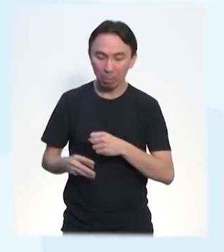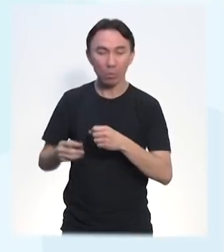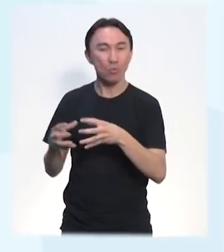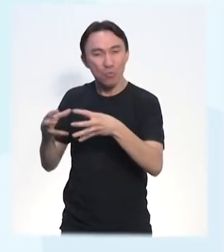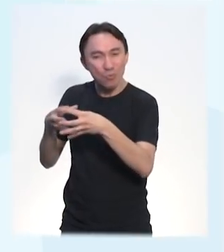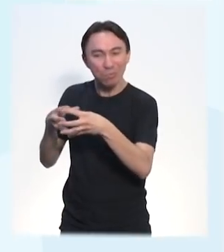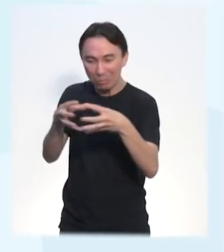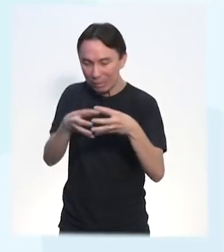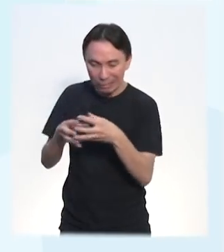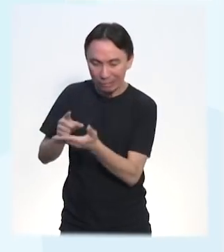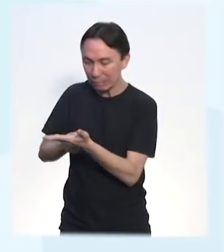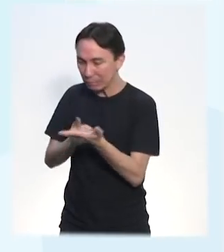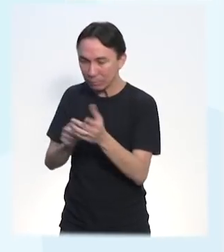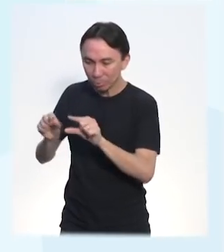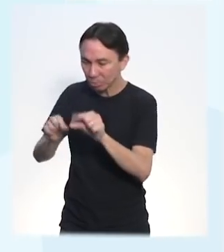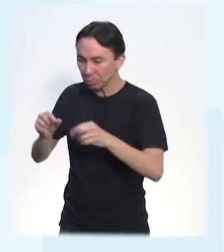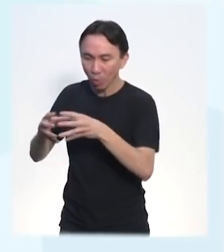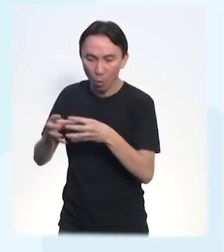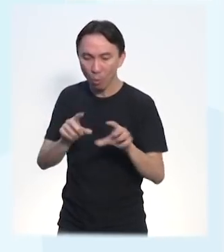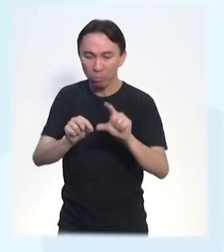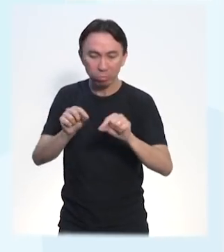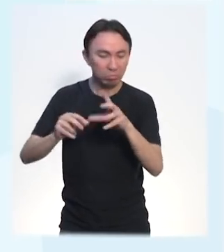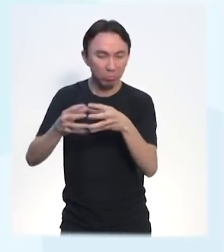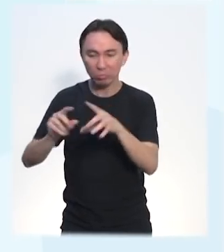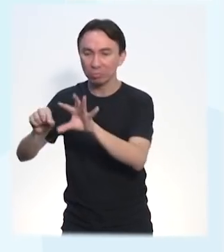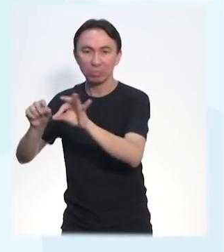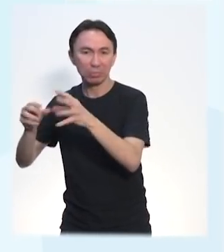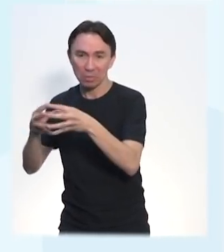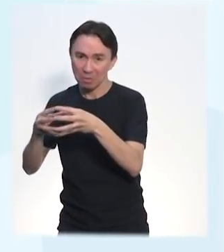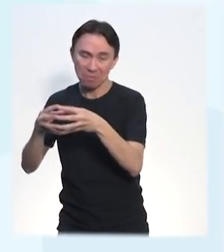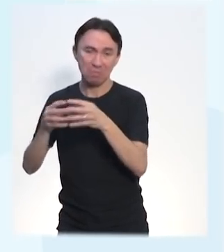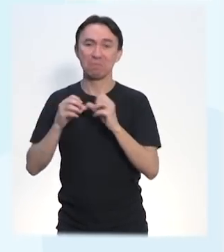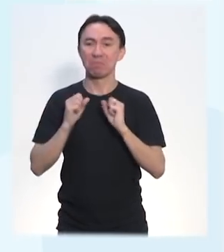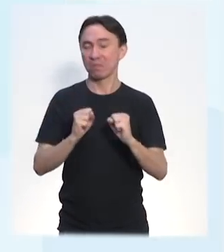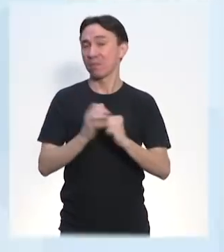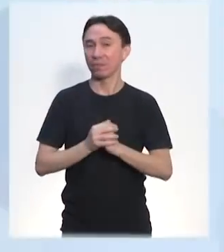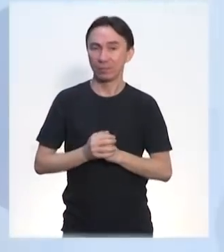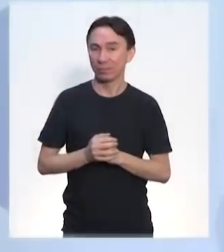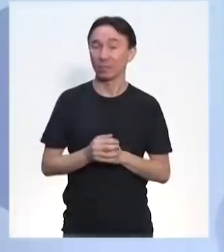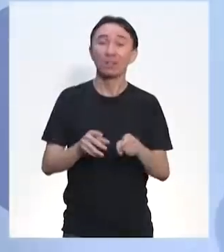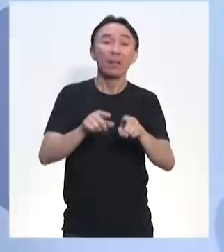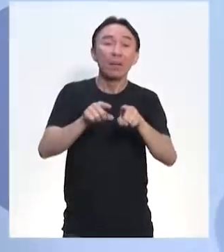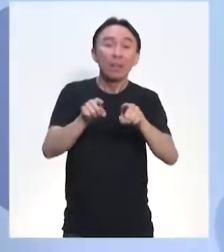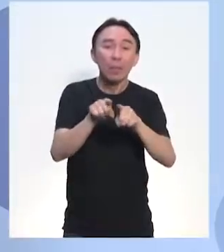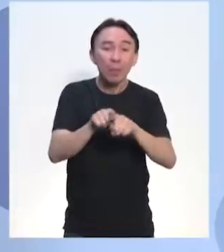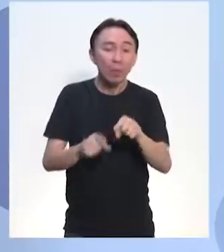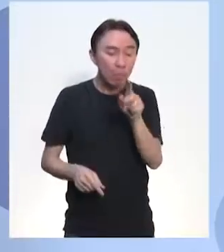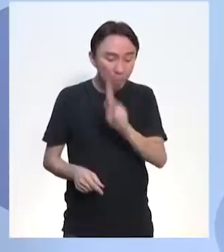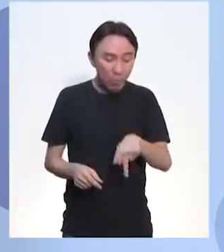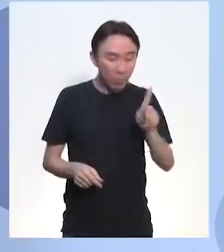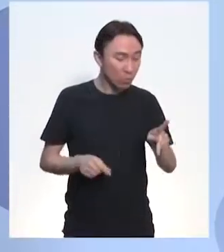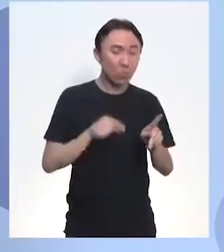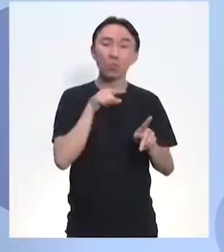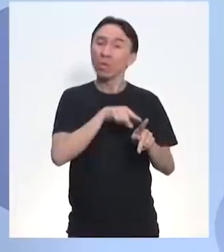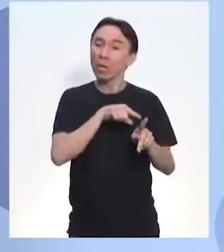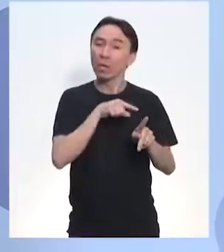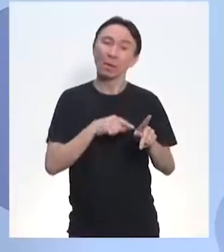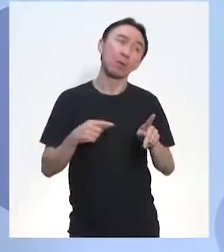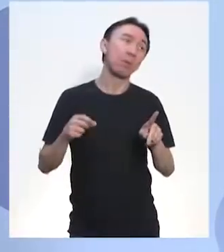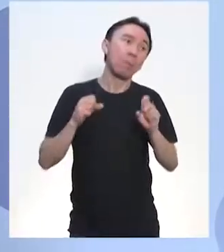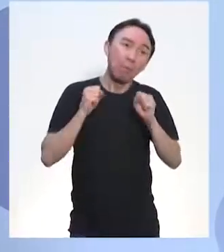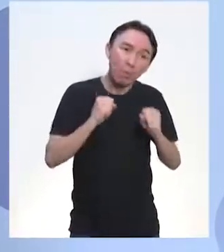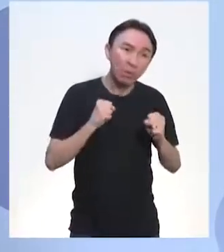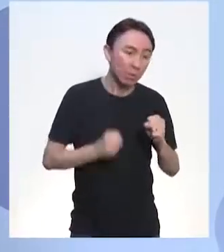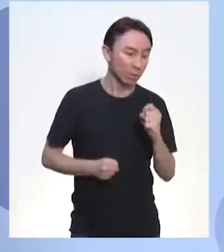você pode montar a sua, né, Ale? Exatamente. Então, até um professor também, ele pode ter mais de uma equipe, dependendo da quantidade de alunos que